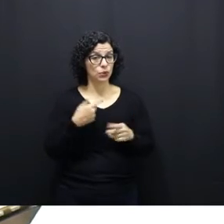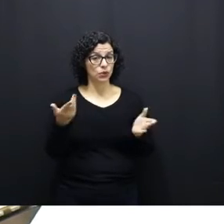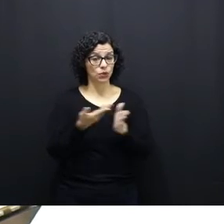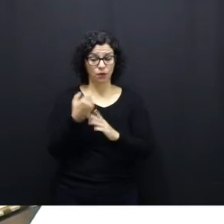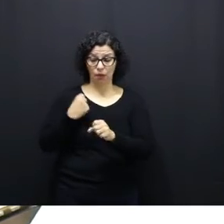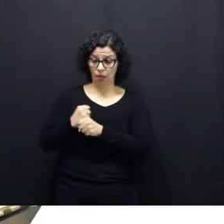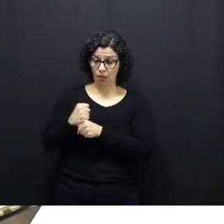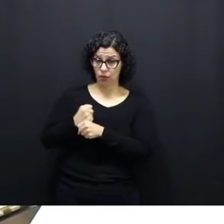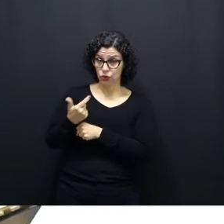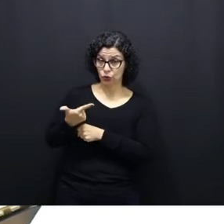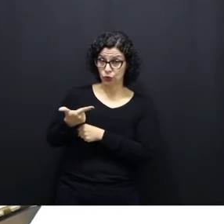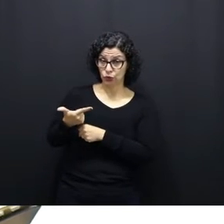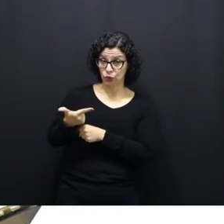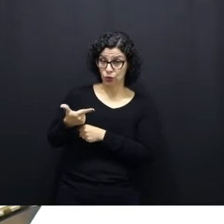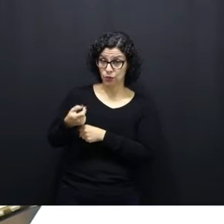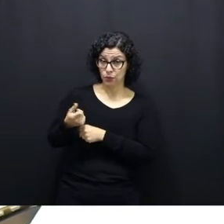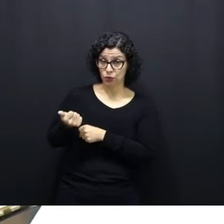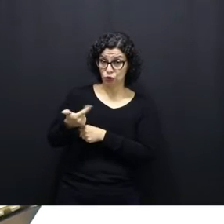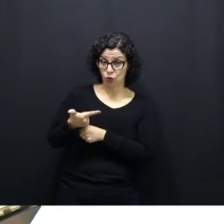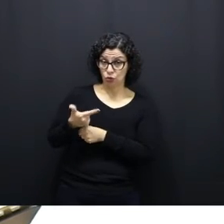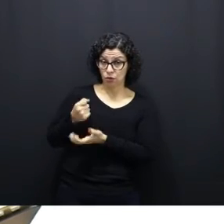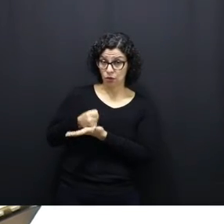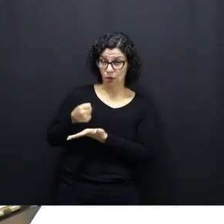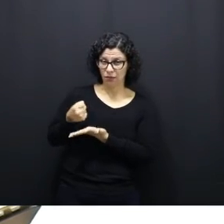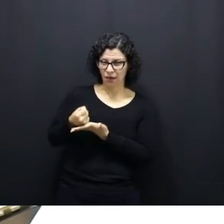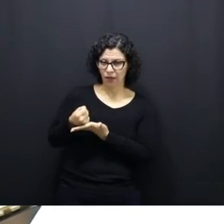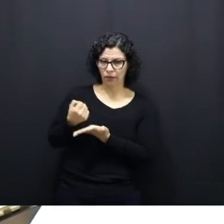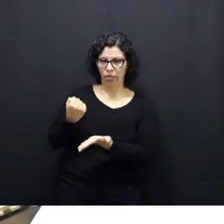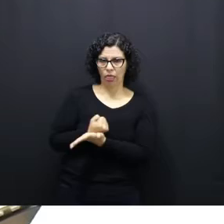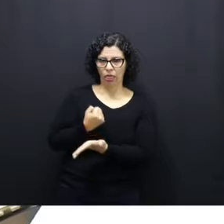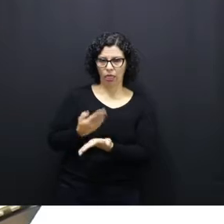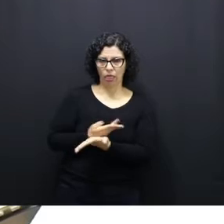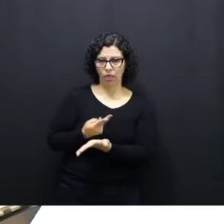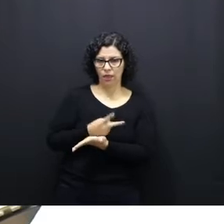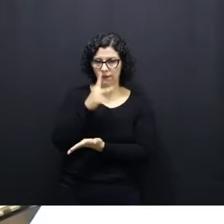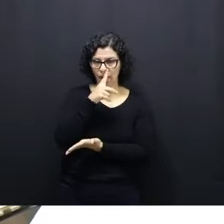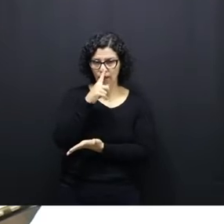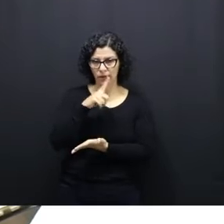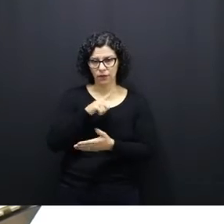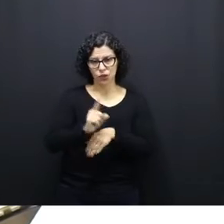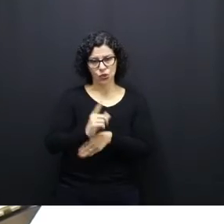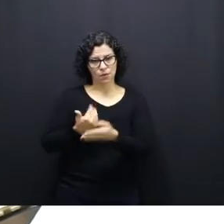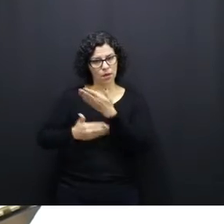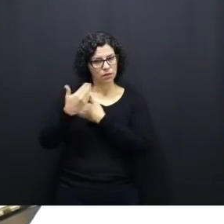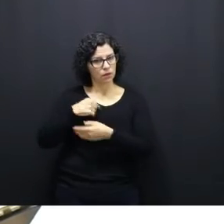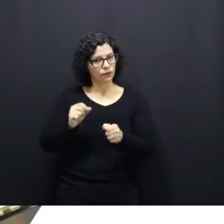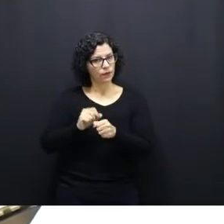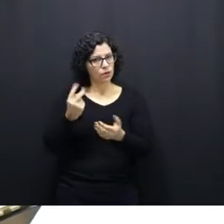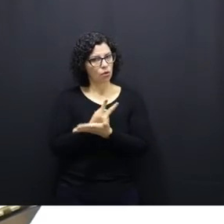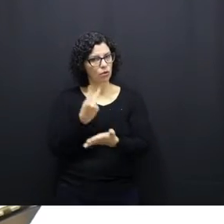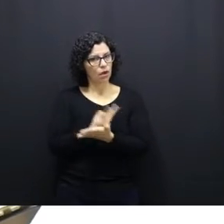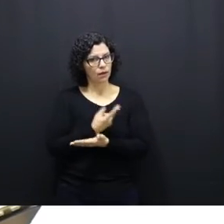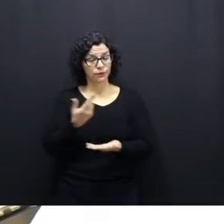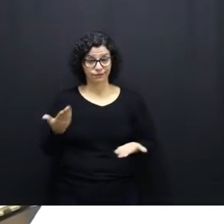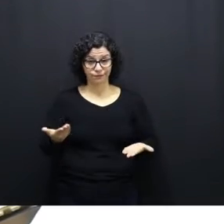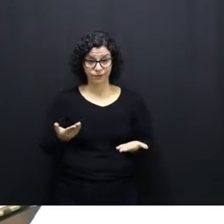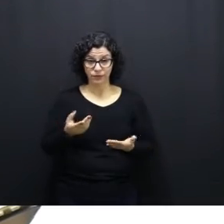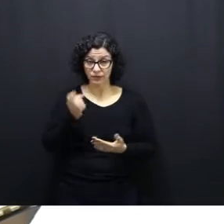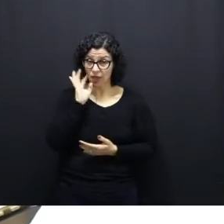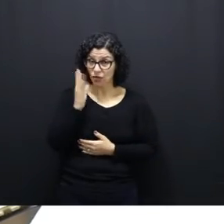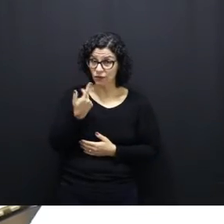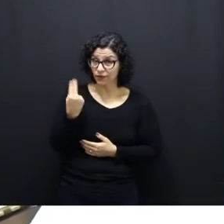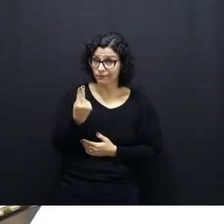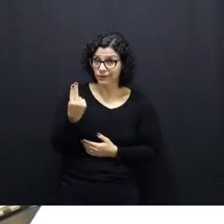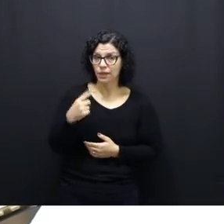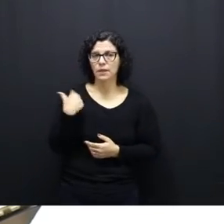que vem desde 2012 um contrato Feito mal e porcamente pelos gestores daquela época lá não é tão fácil resolver